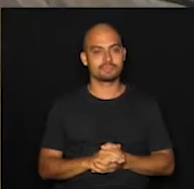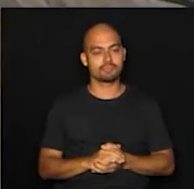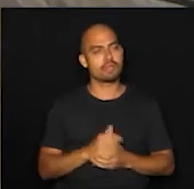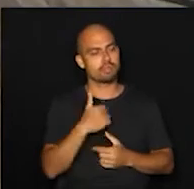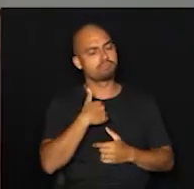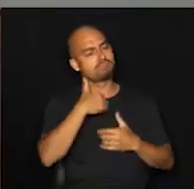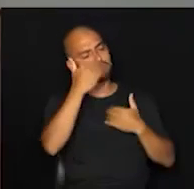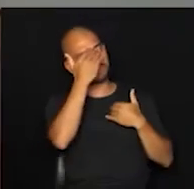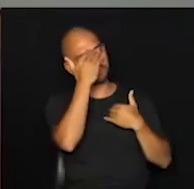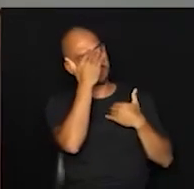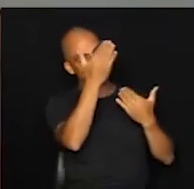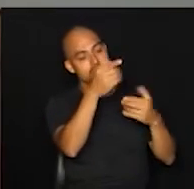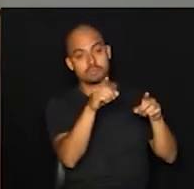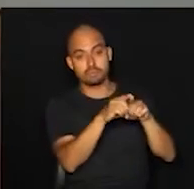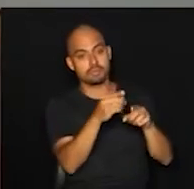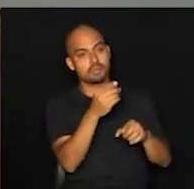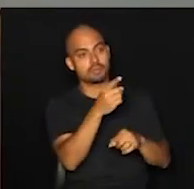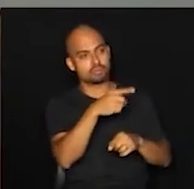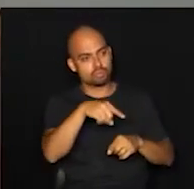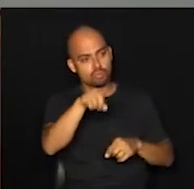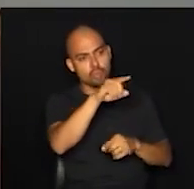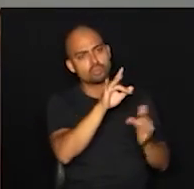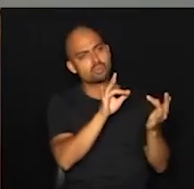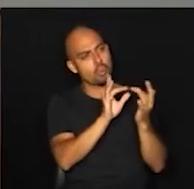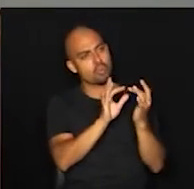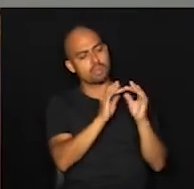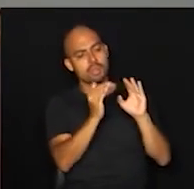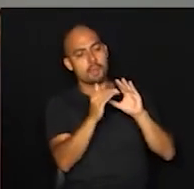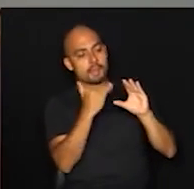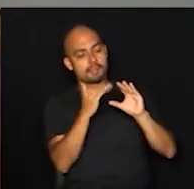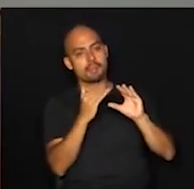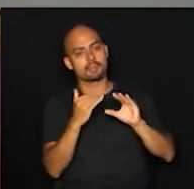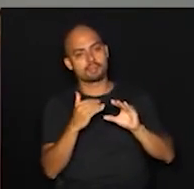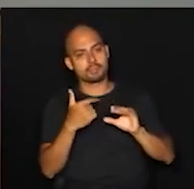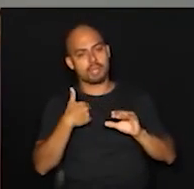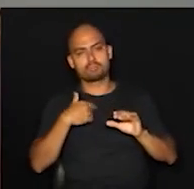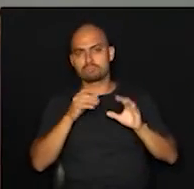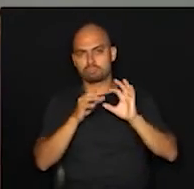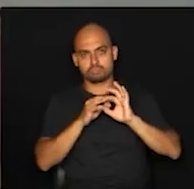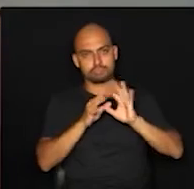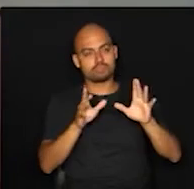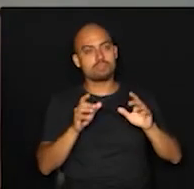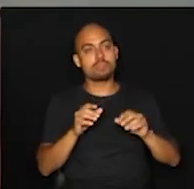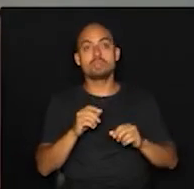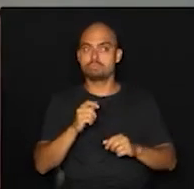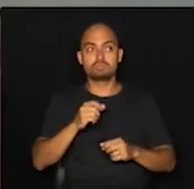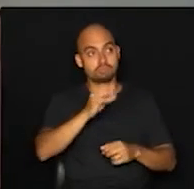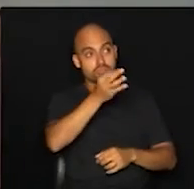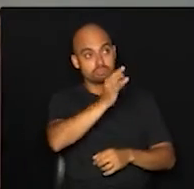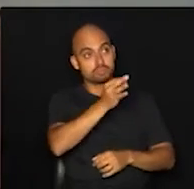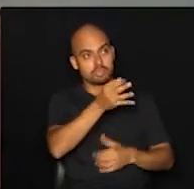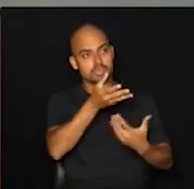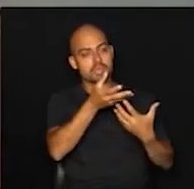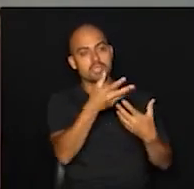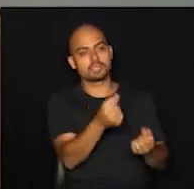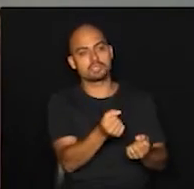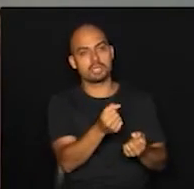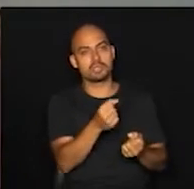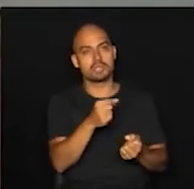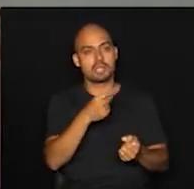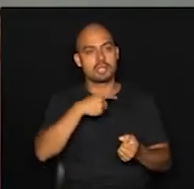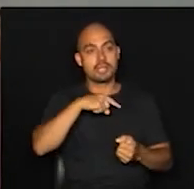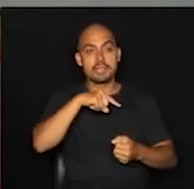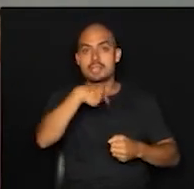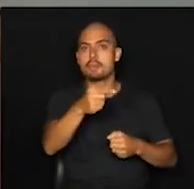que agradeço a você, a todos que contataram, fico aí à disposição de vocês também e com certeza a gente ainda vai organizar